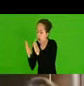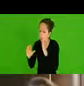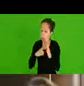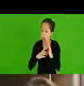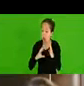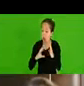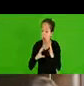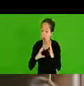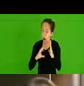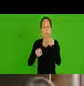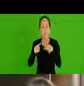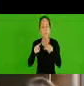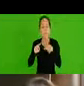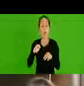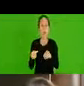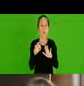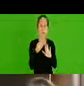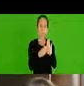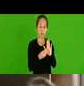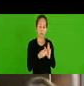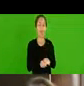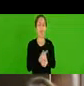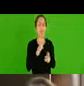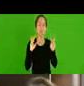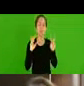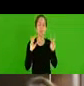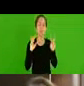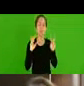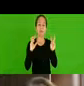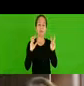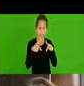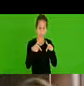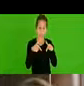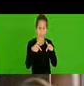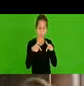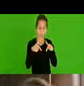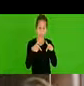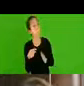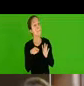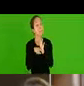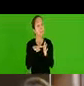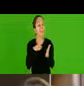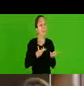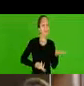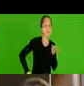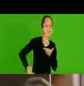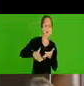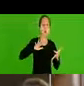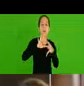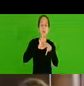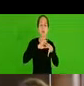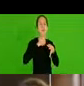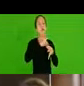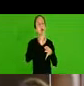e aí a gente vai ver que a pesquisação ou pesquisa colaborativa, tem outros, pesquisa